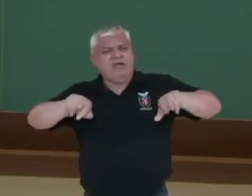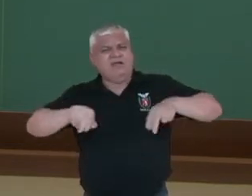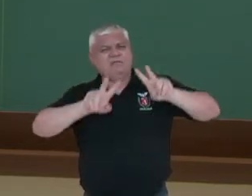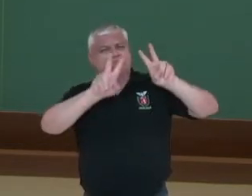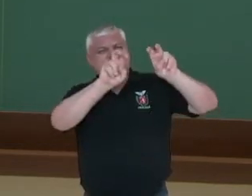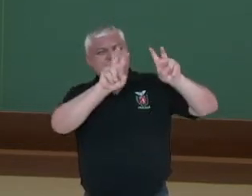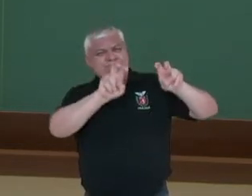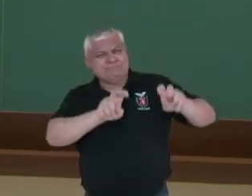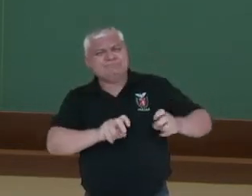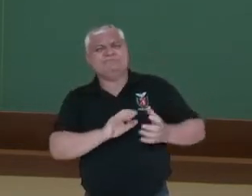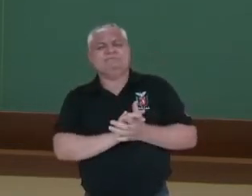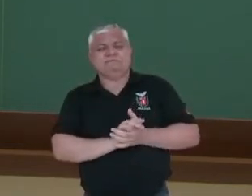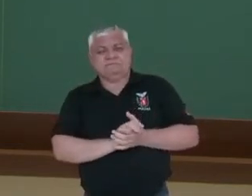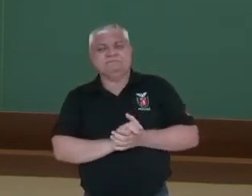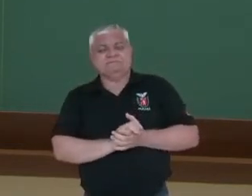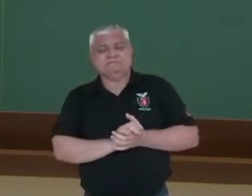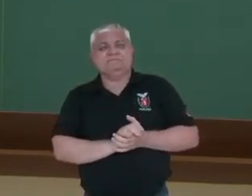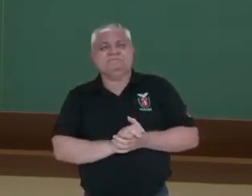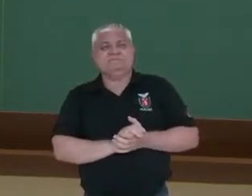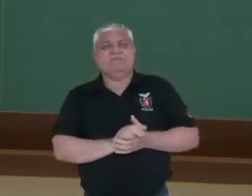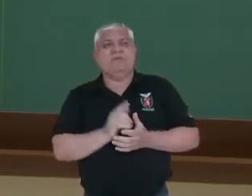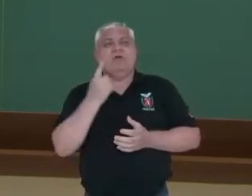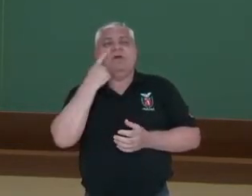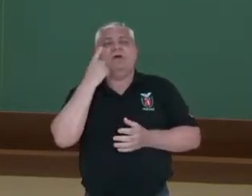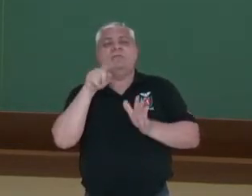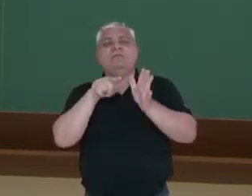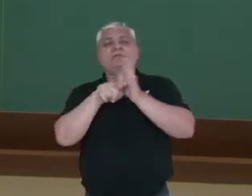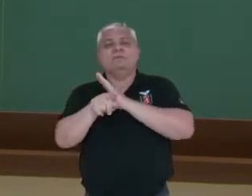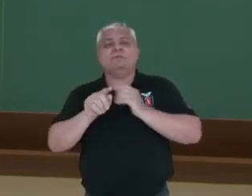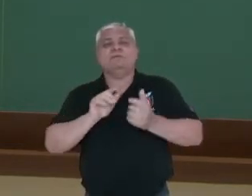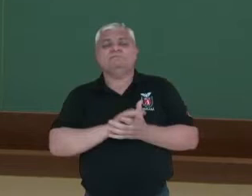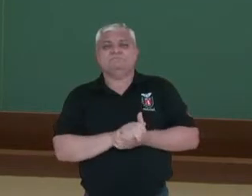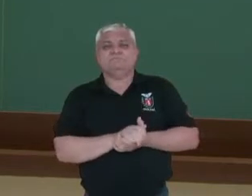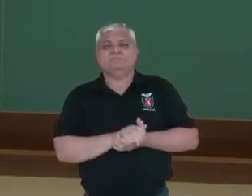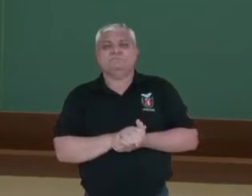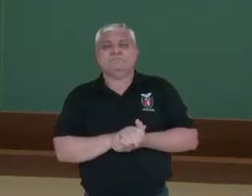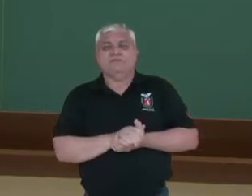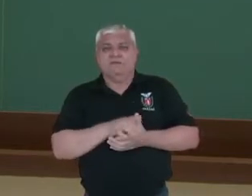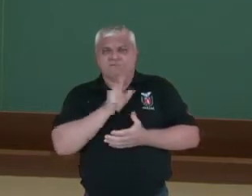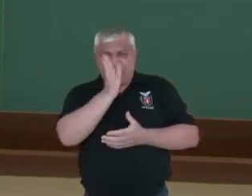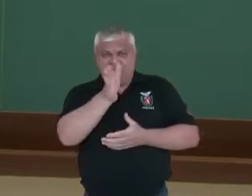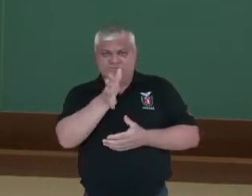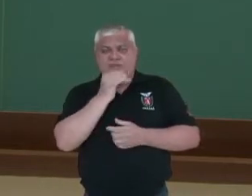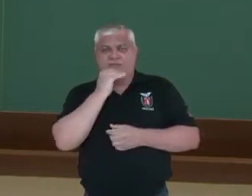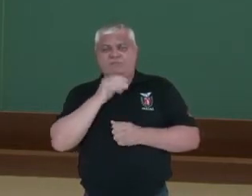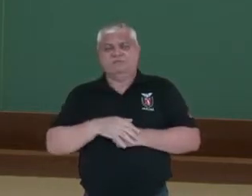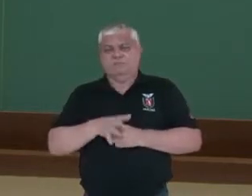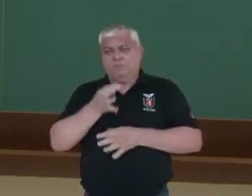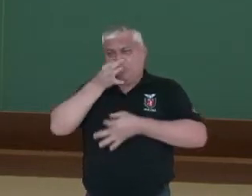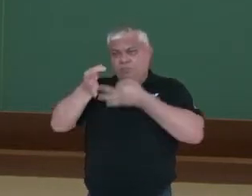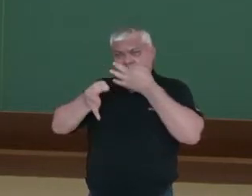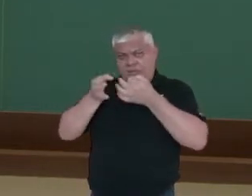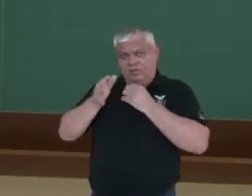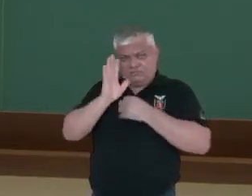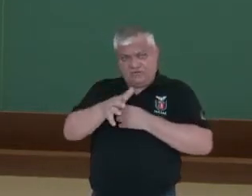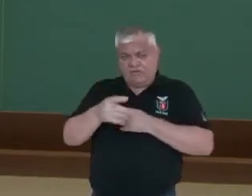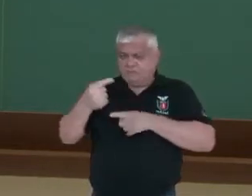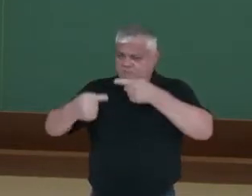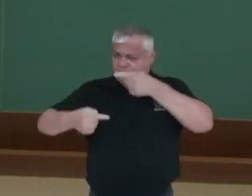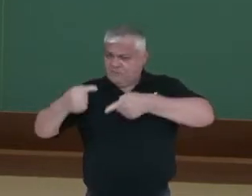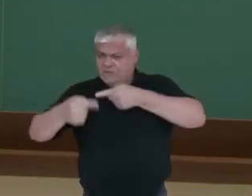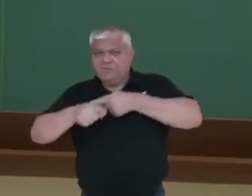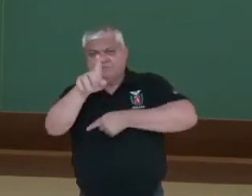ali da discutir do meio ambiente, mas veja, pergunto, você já se posicionou em relação a alguma coisa?